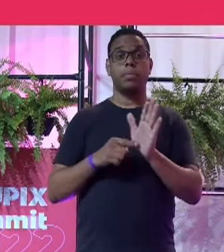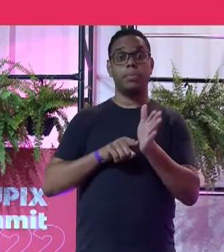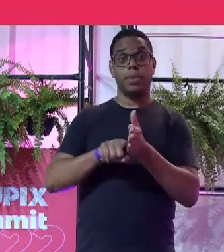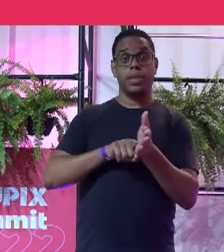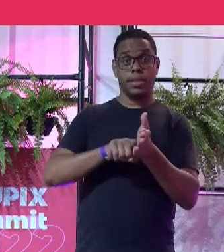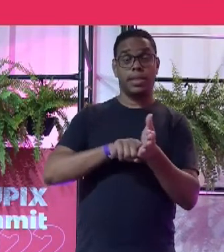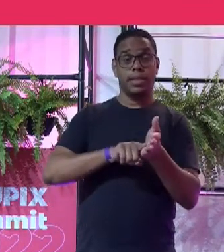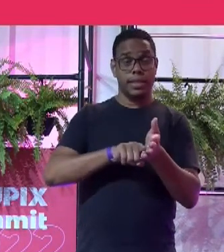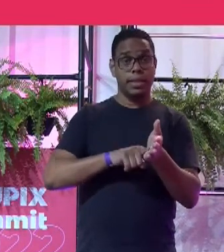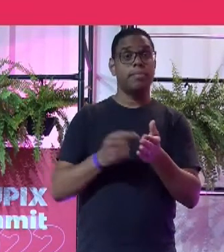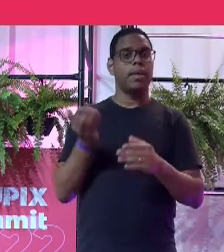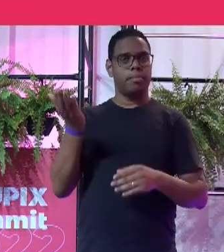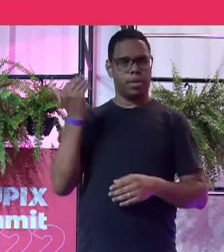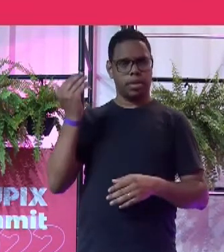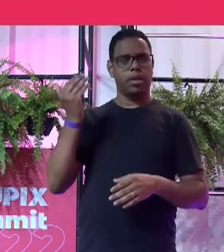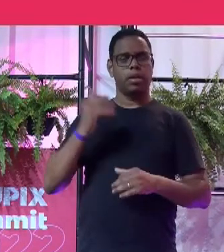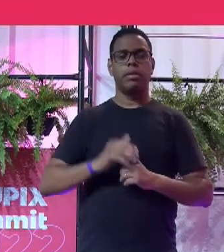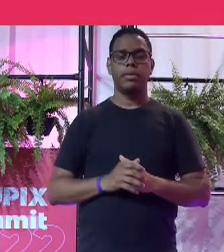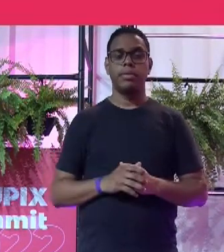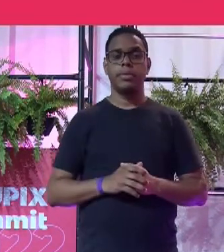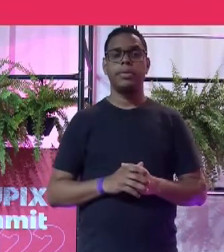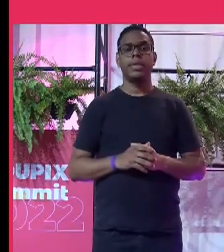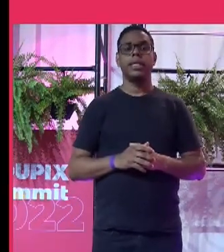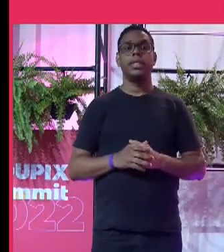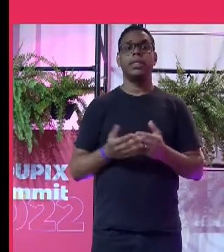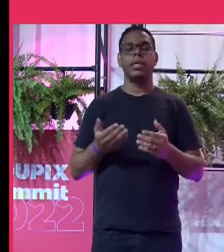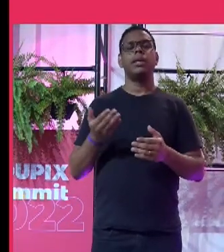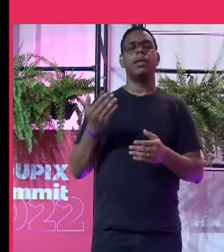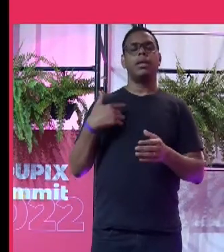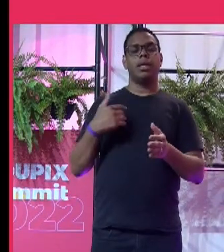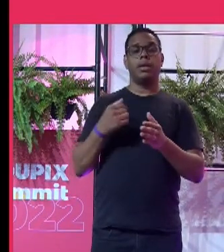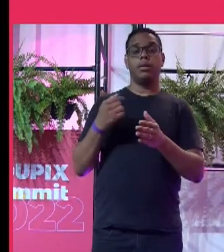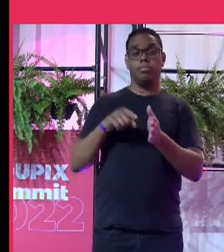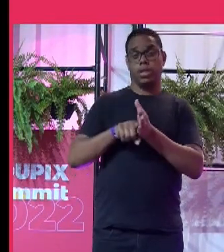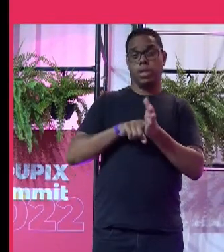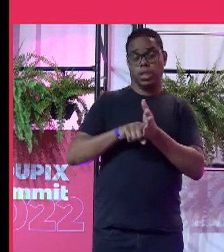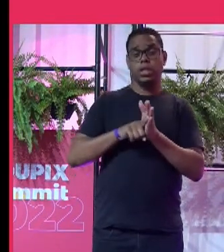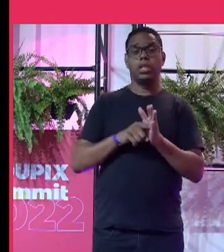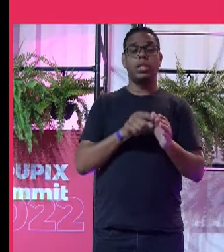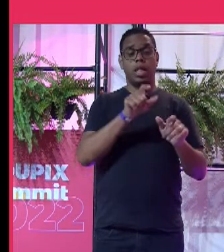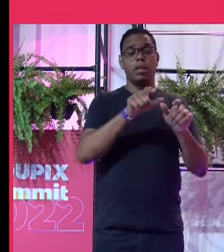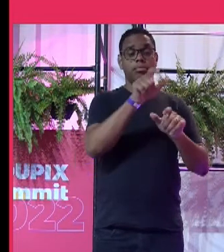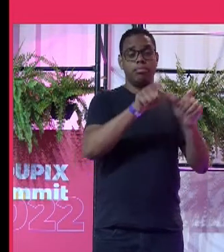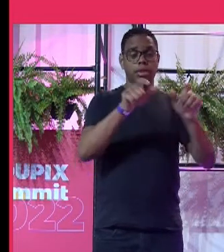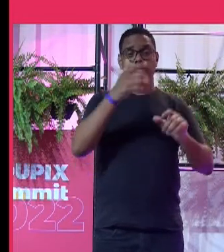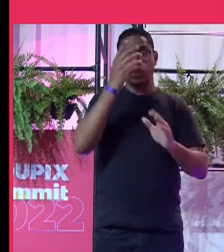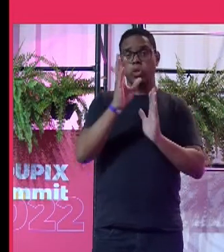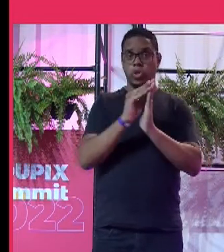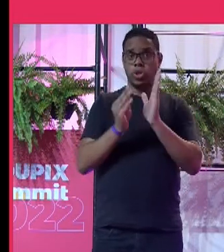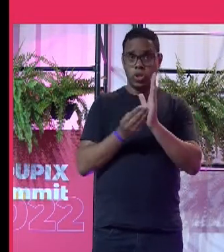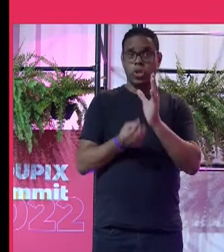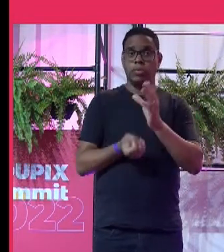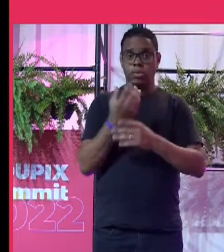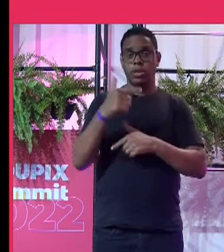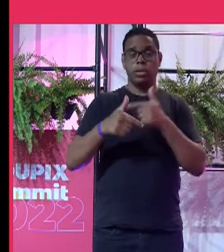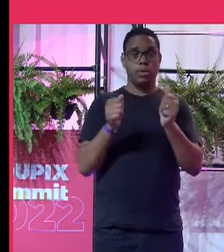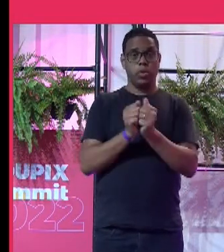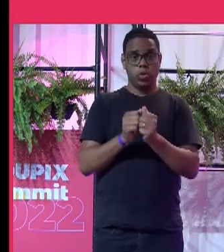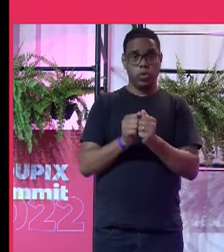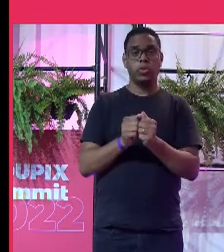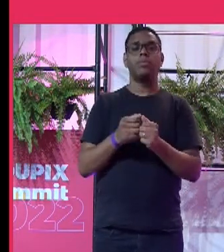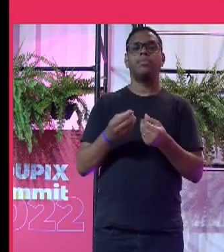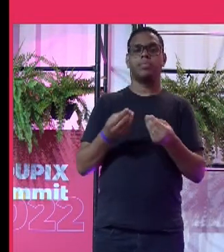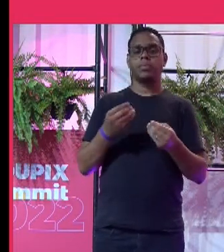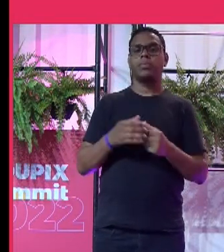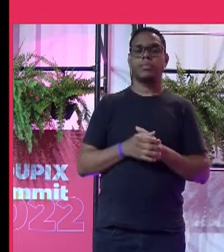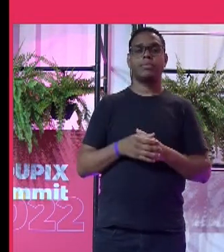gente fez ao longo desse ano, com diversos criadores de conteúdo que trabalham com a gente, desde mais